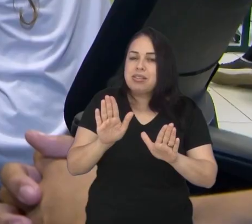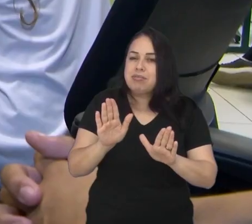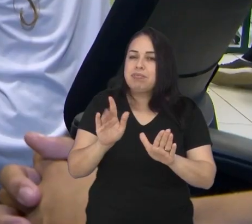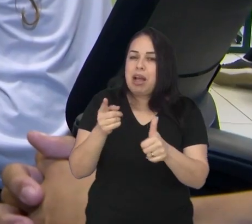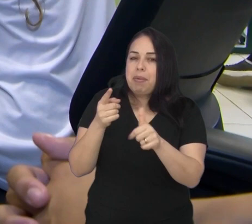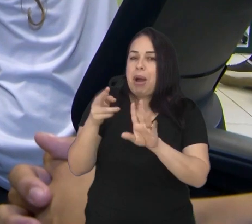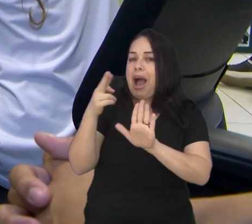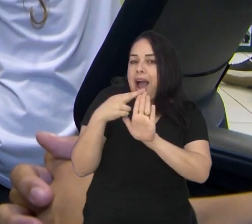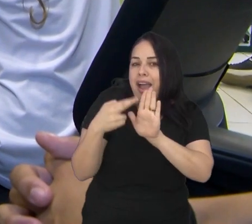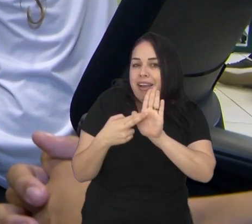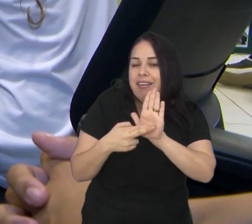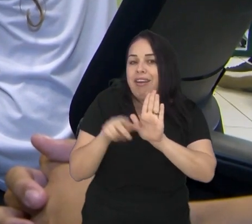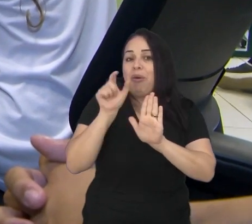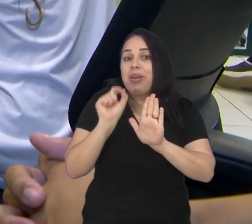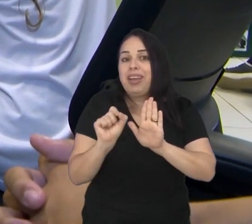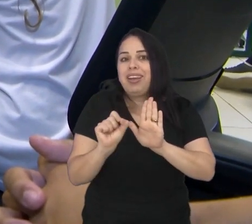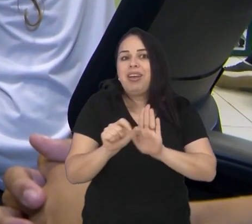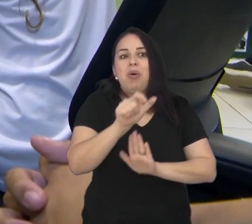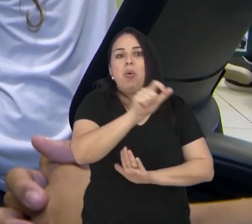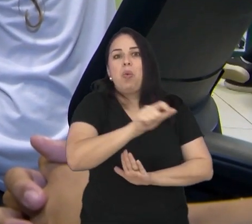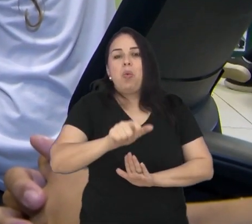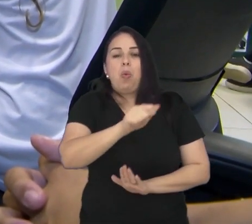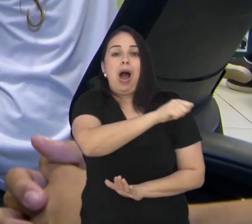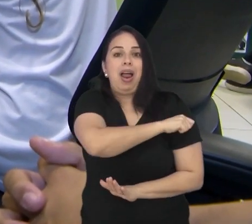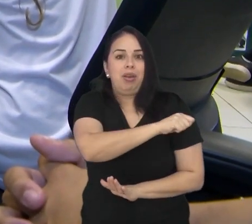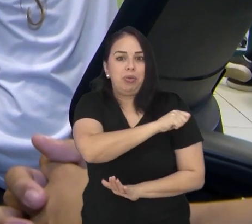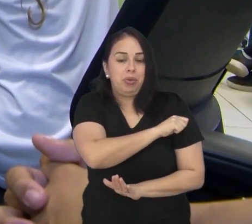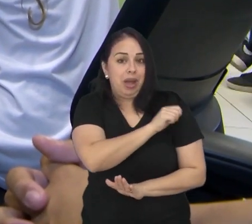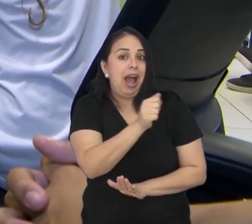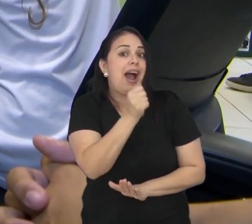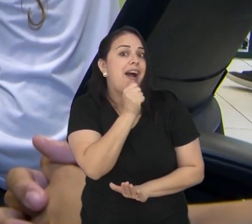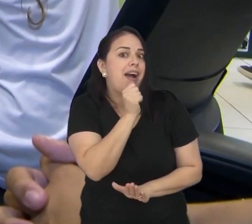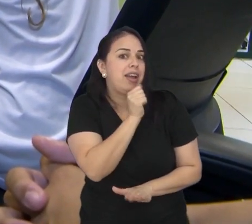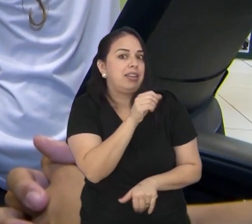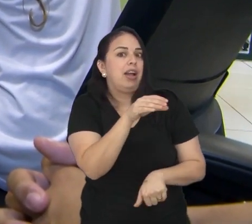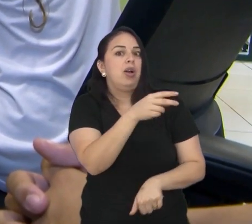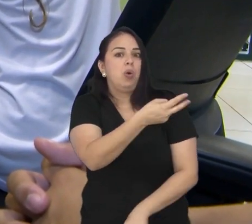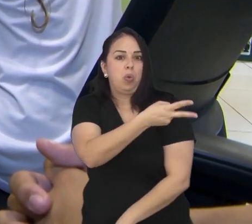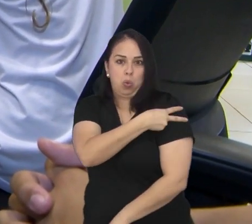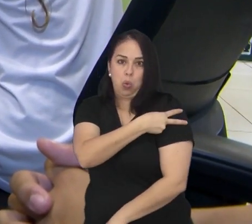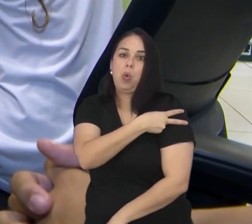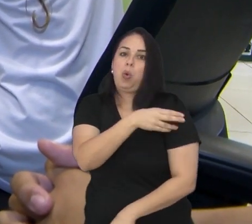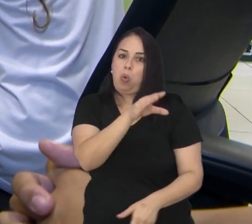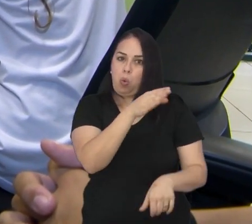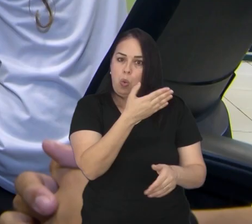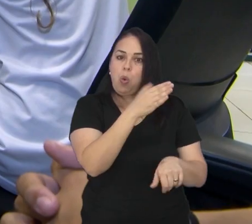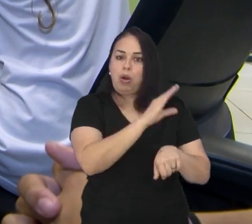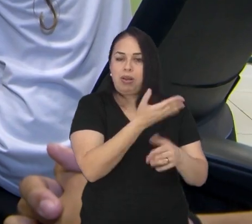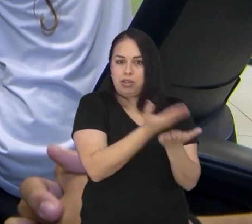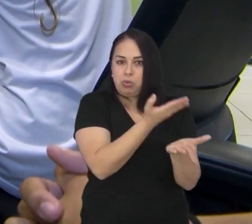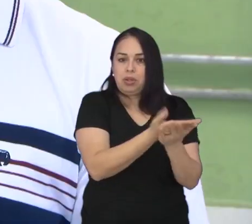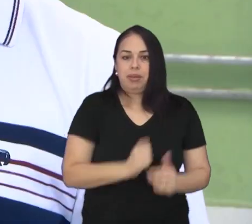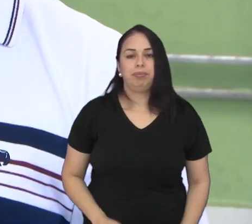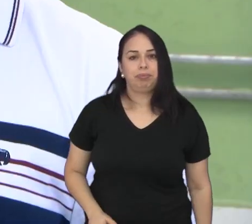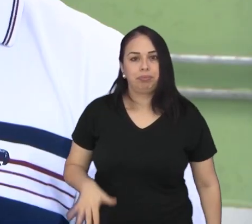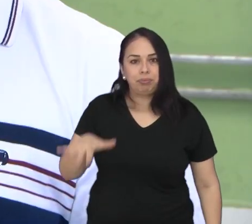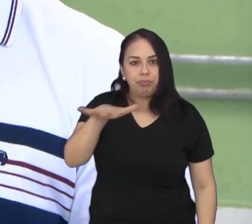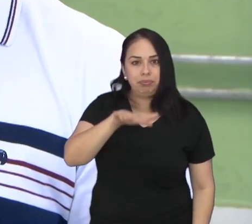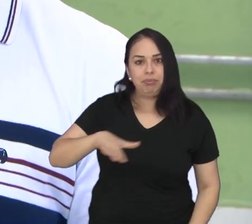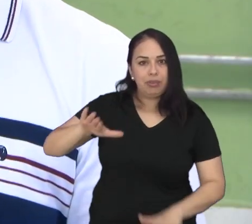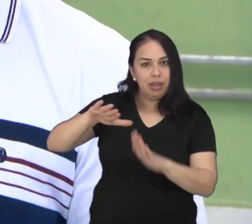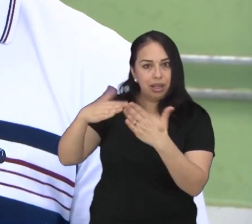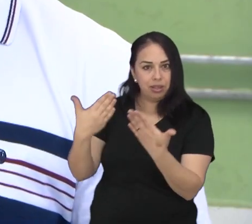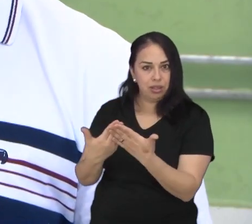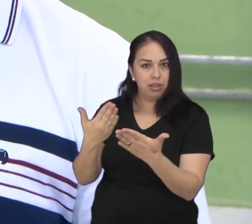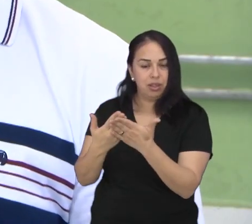único requisito necessário é de que o aluno já tenha concluído ou esteja cursando ao menos o 2º ano do ensino médio. A nossa